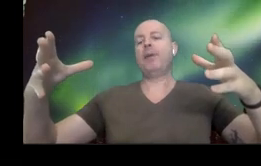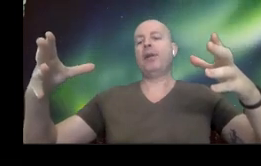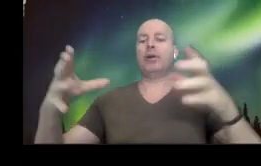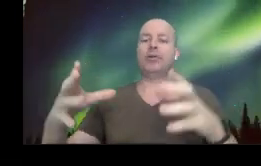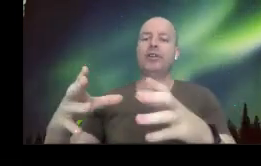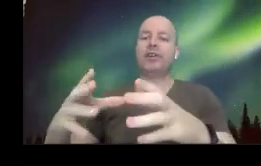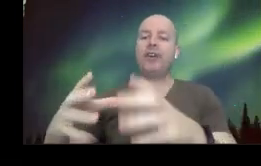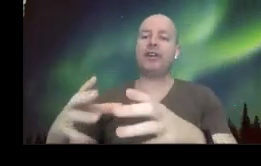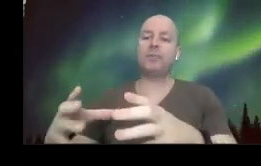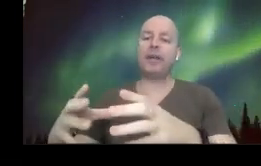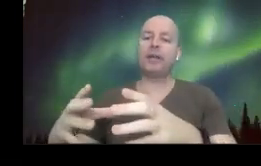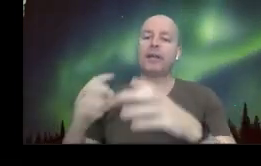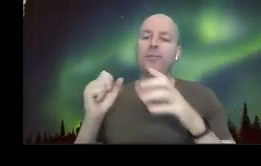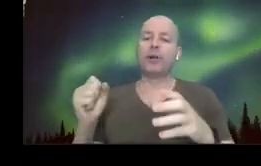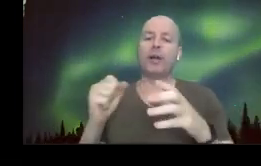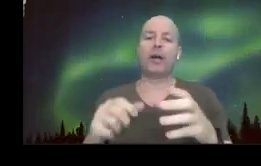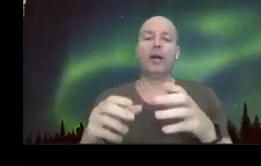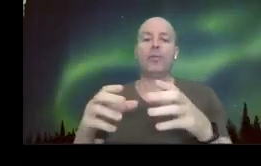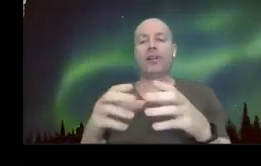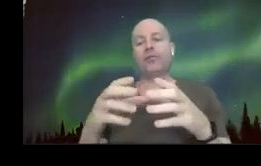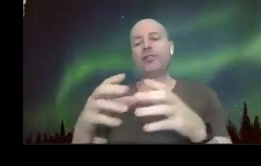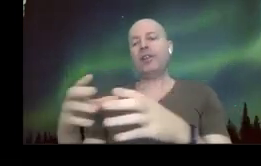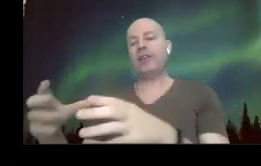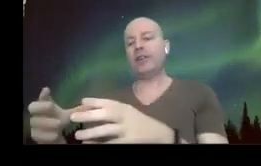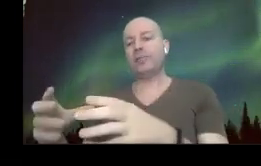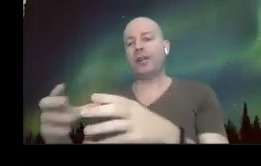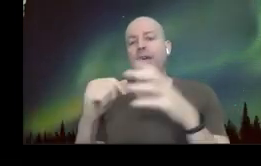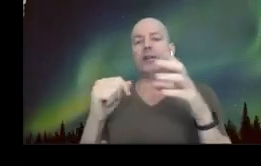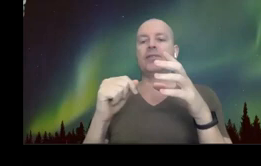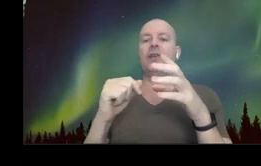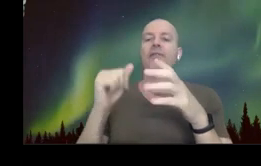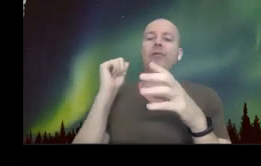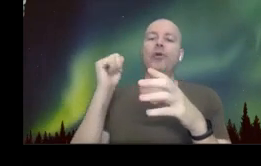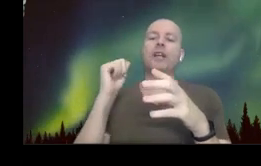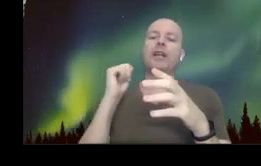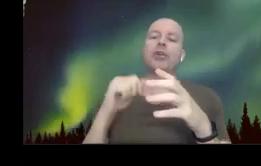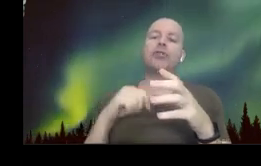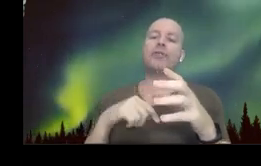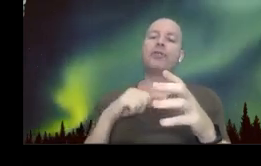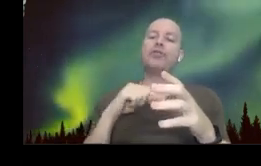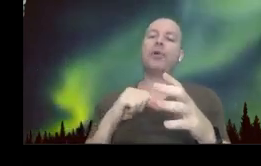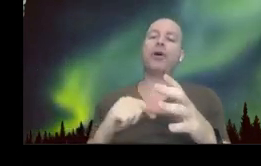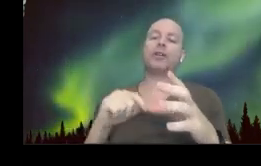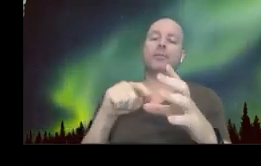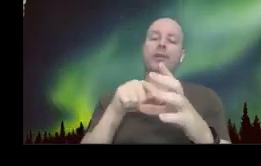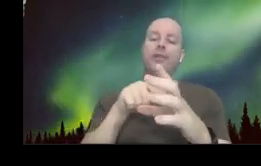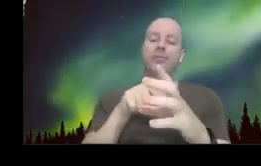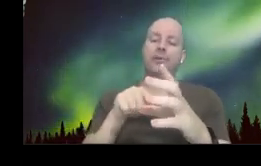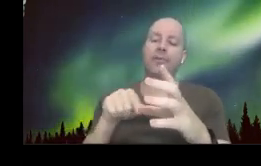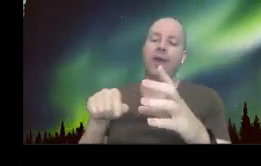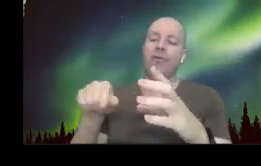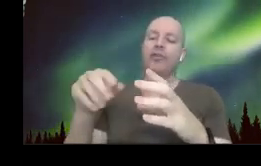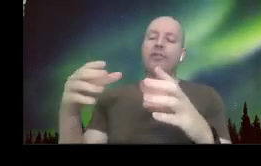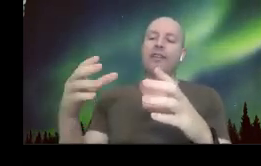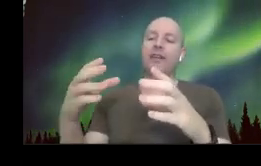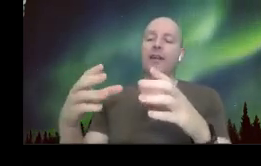é bem melhor do que você ter várias pequenas. Por quê? Porque se você tem várias pequenas, Vamos voltar lá no nosso efeito de borda, por